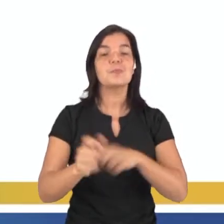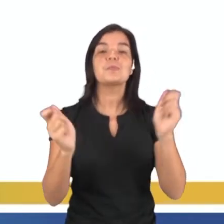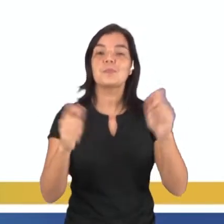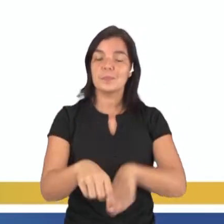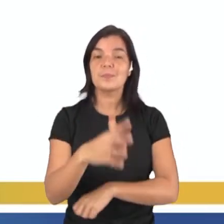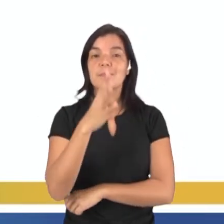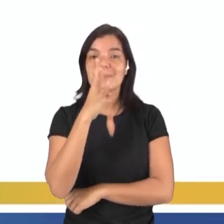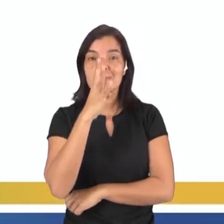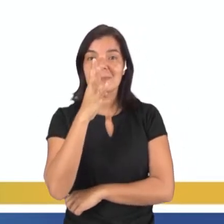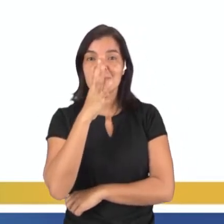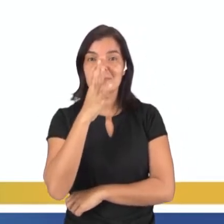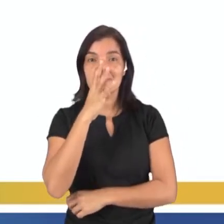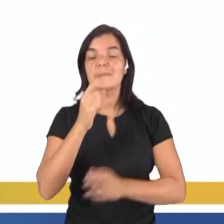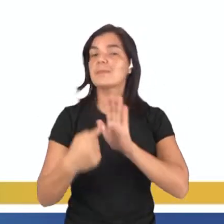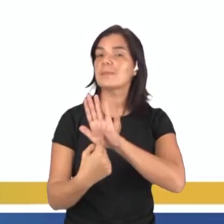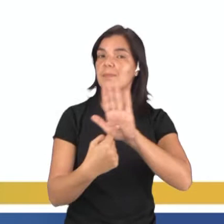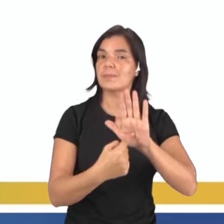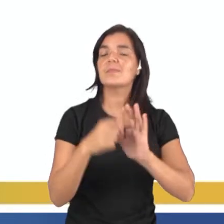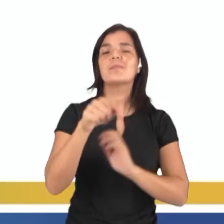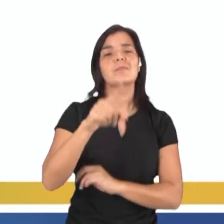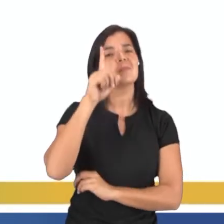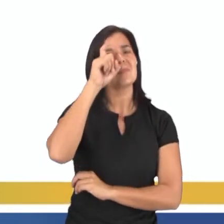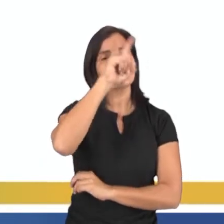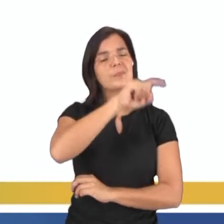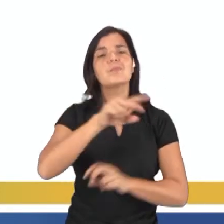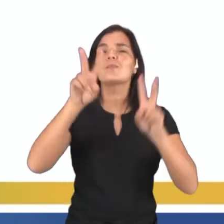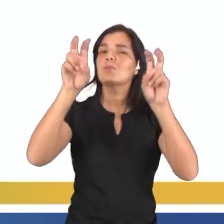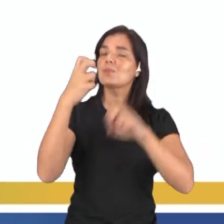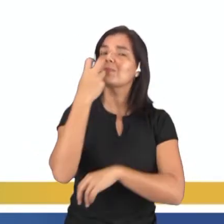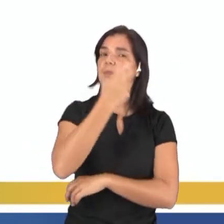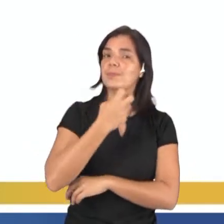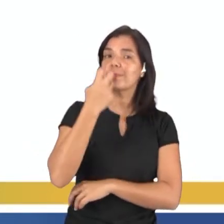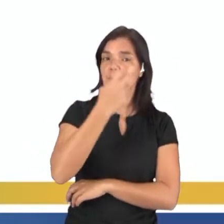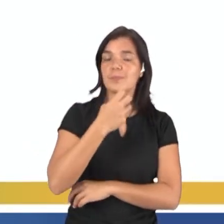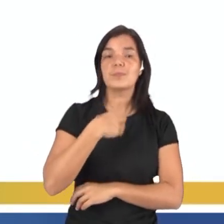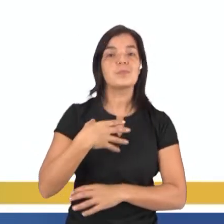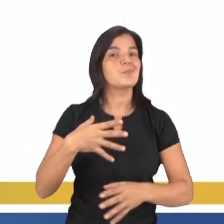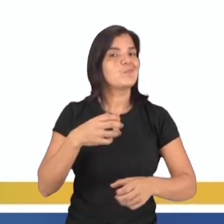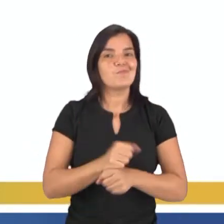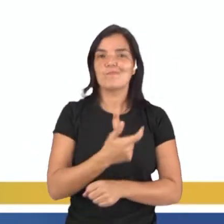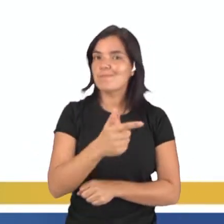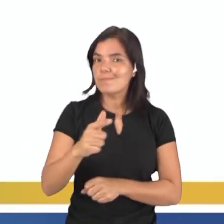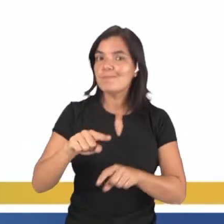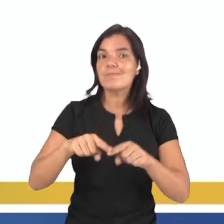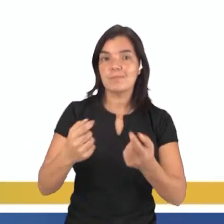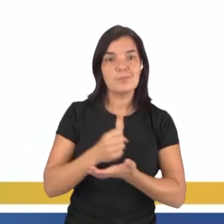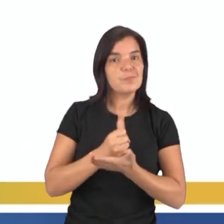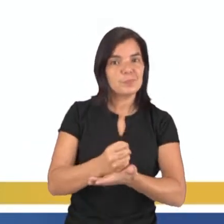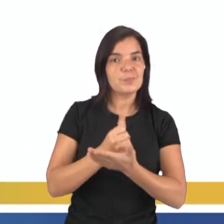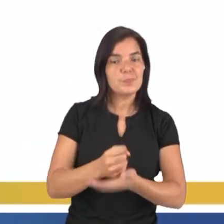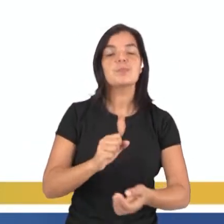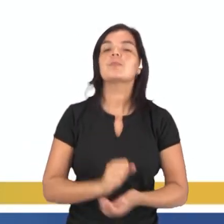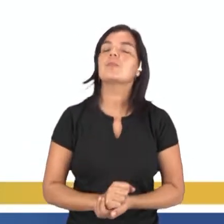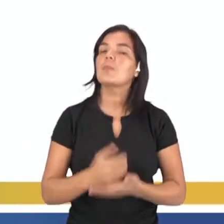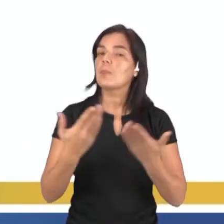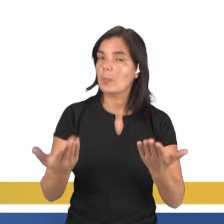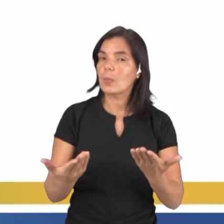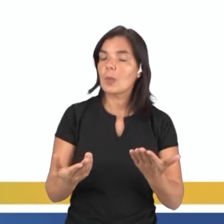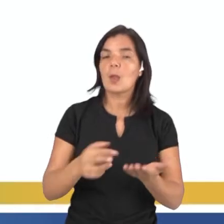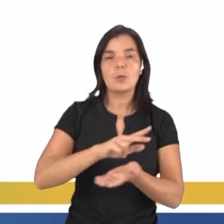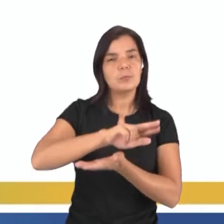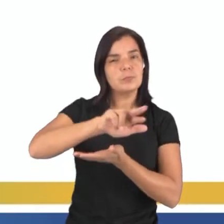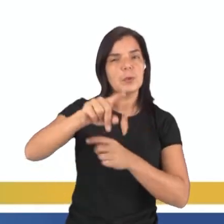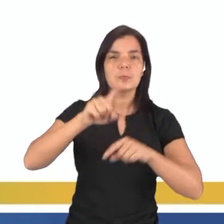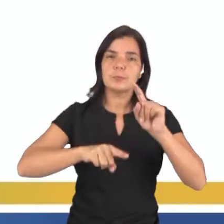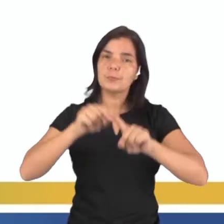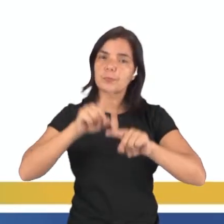essa apresentação? É difícil expor um assunto oralmente, sem uma boa preparação e sem um suporte. Dentre os vários materiais